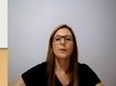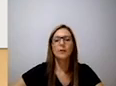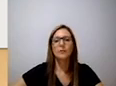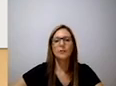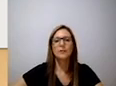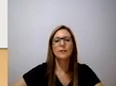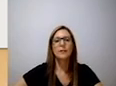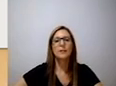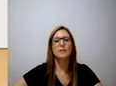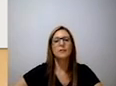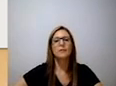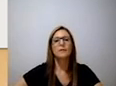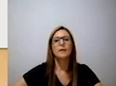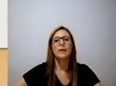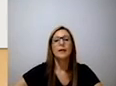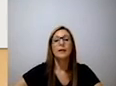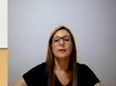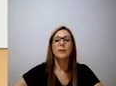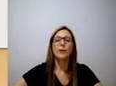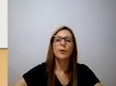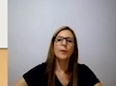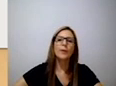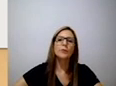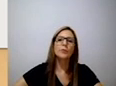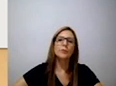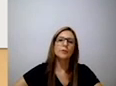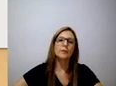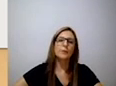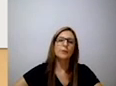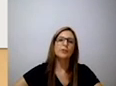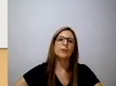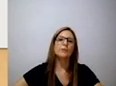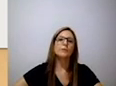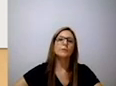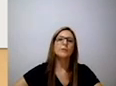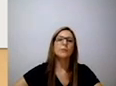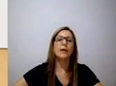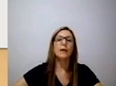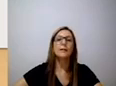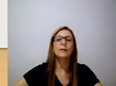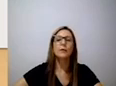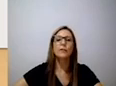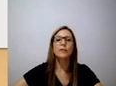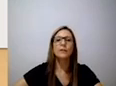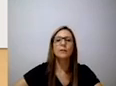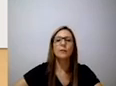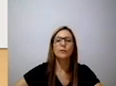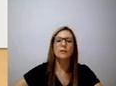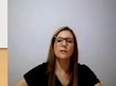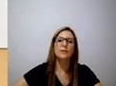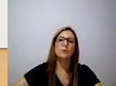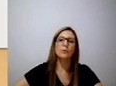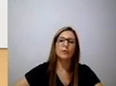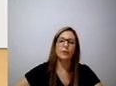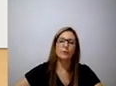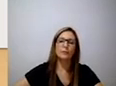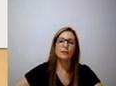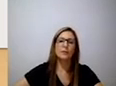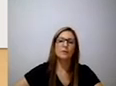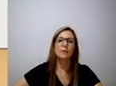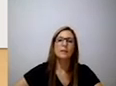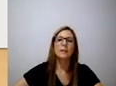A pílula do dia seguinte. Ela não é um método contraceptivo, isto é, ela não evita a ovulação